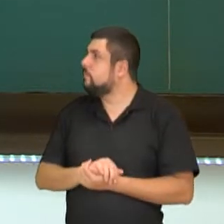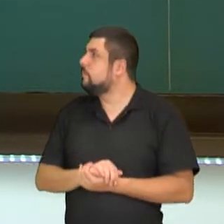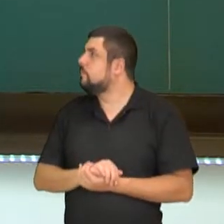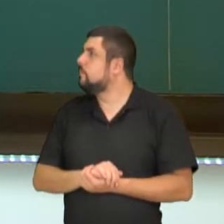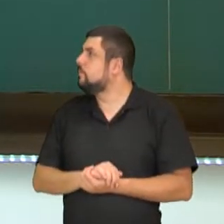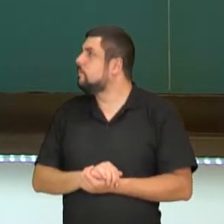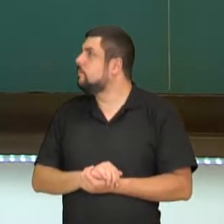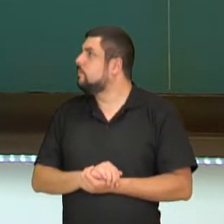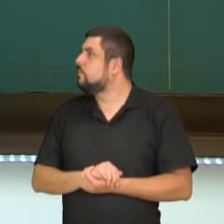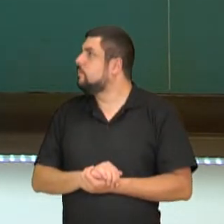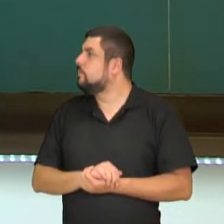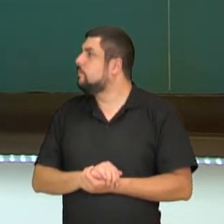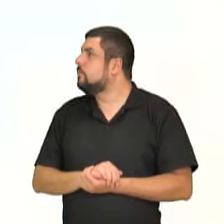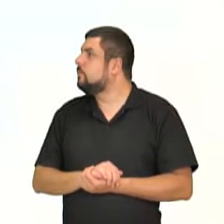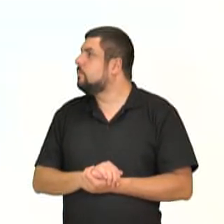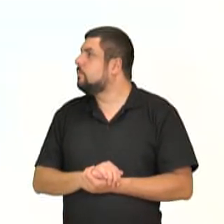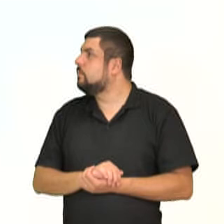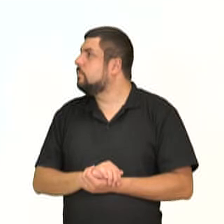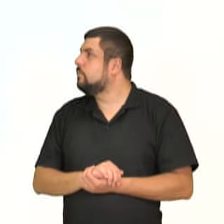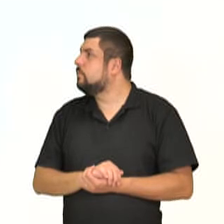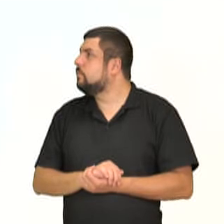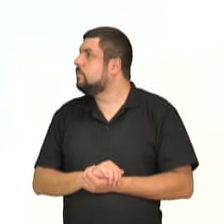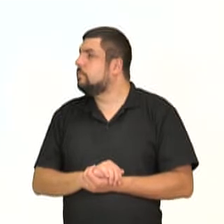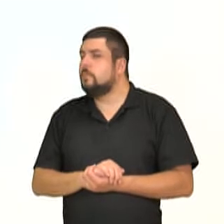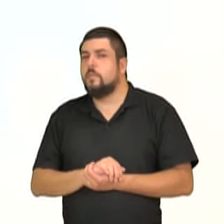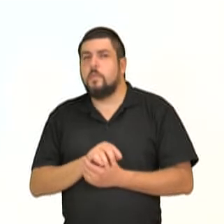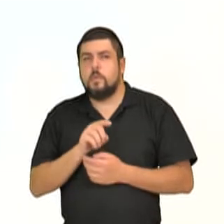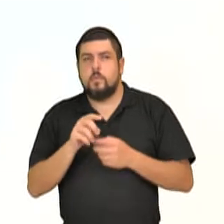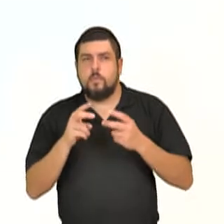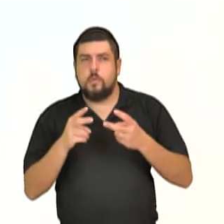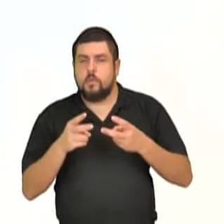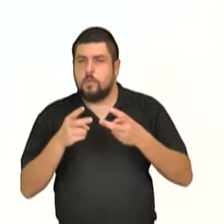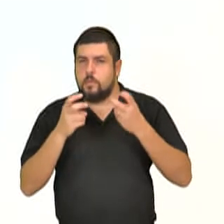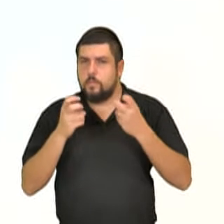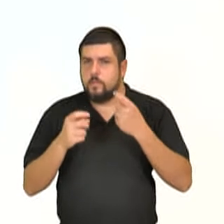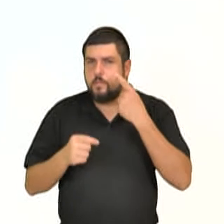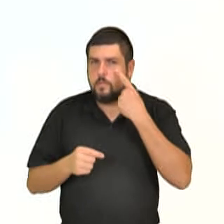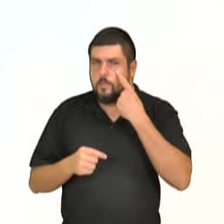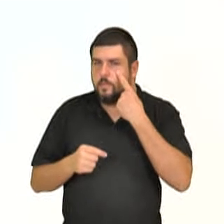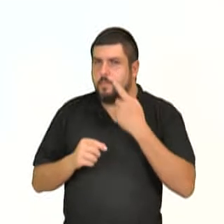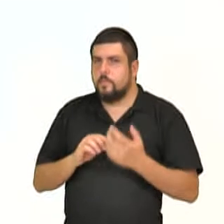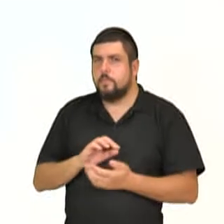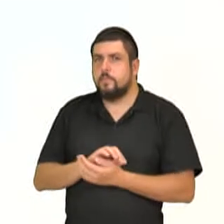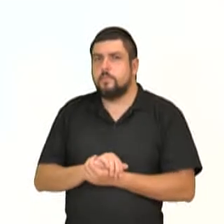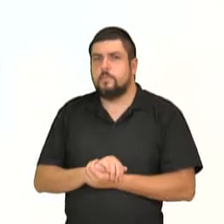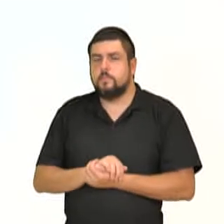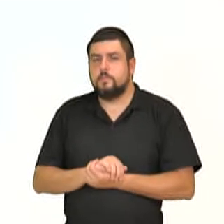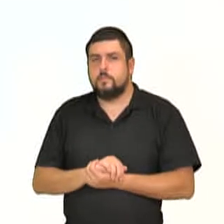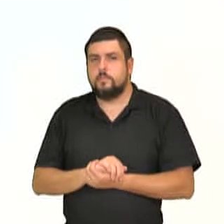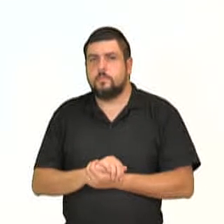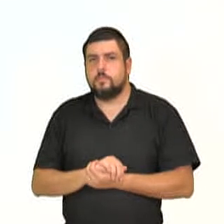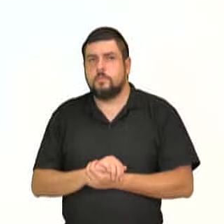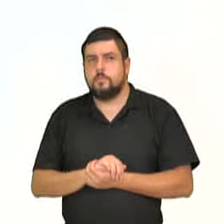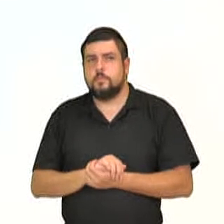estas, tá? Você pode observar aqui, certo? Na